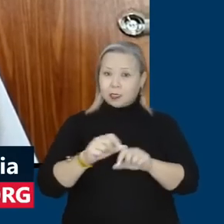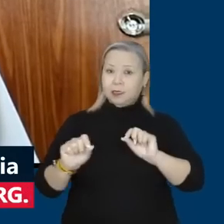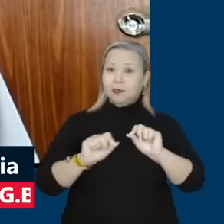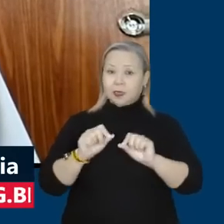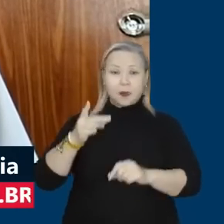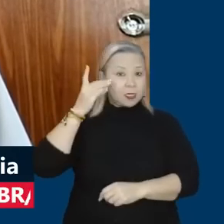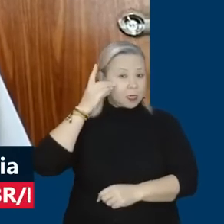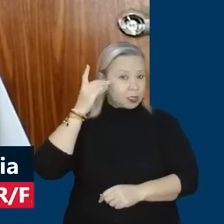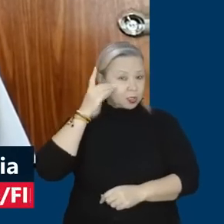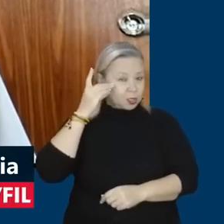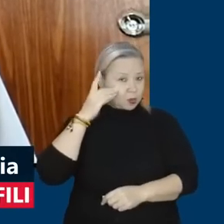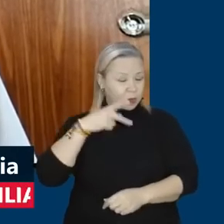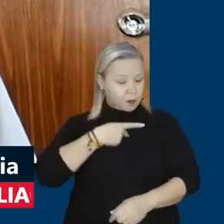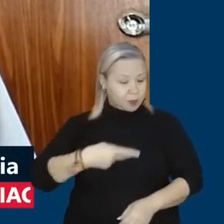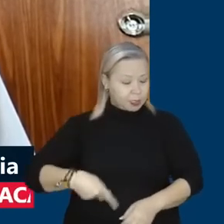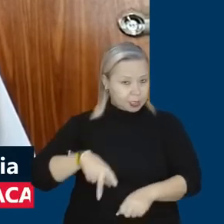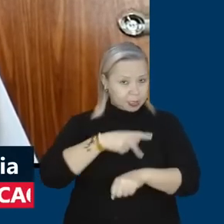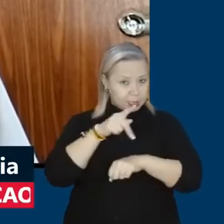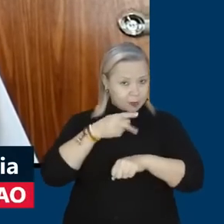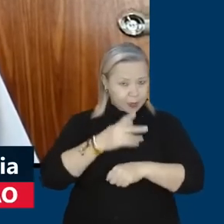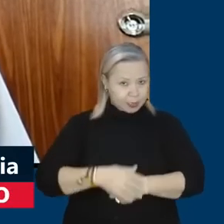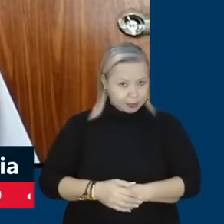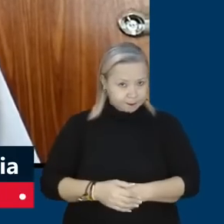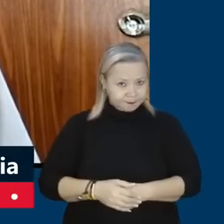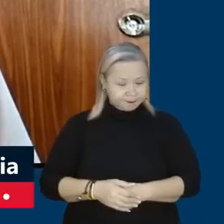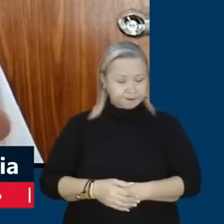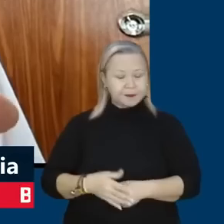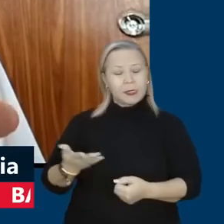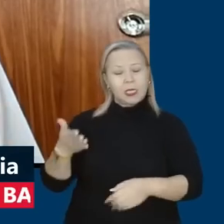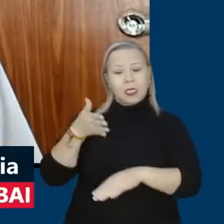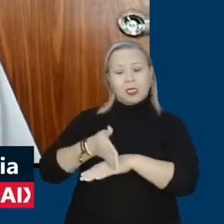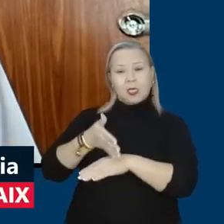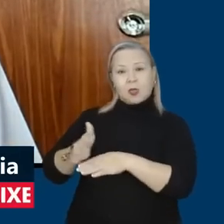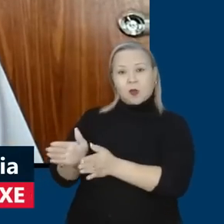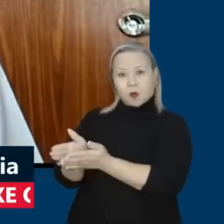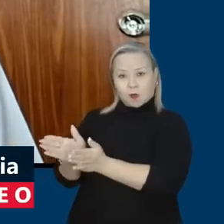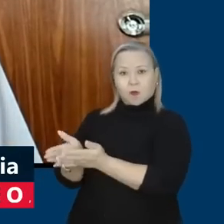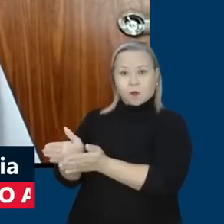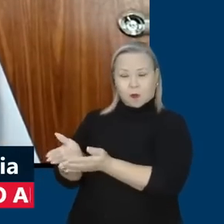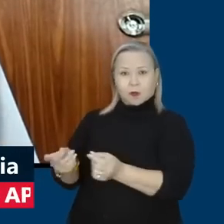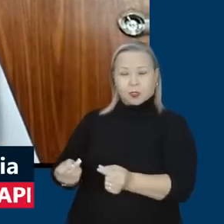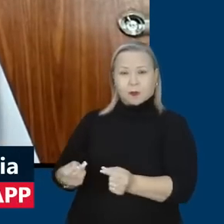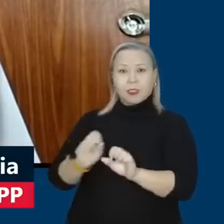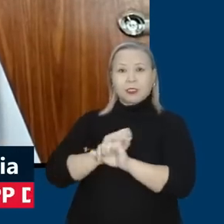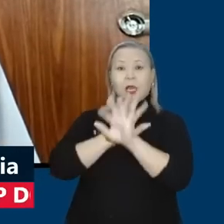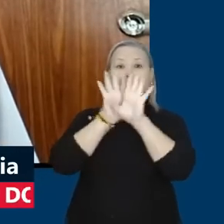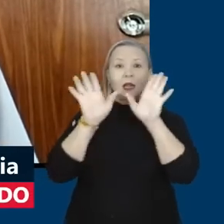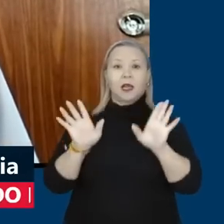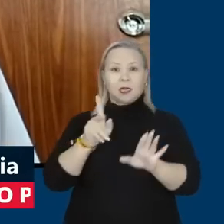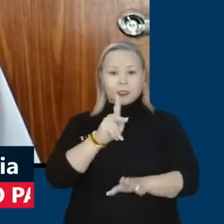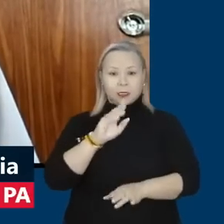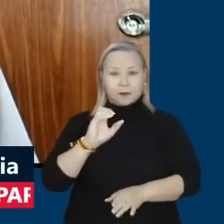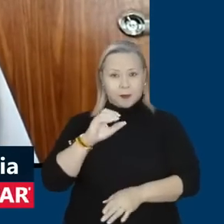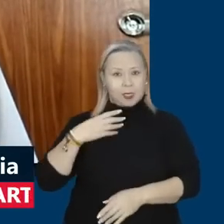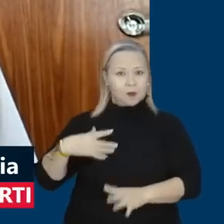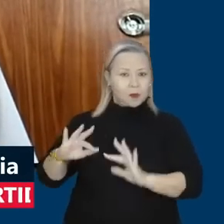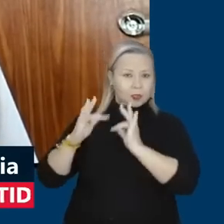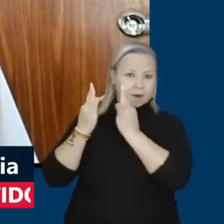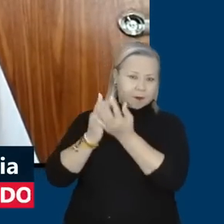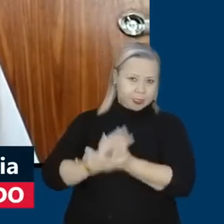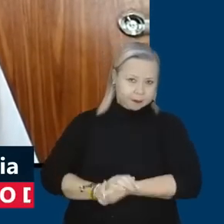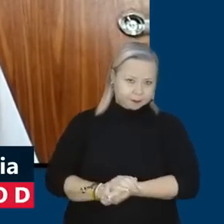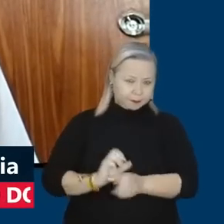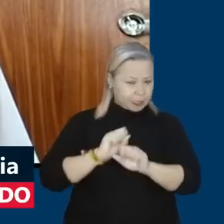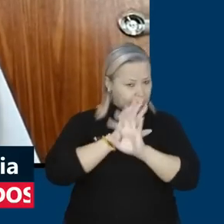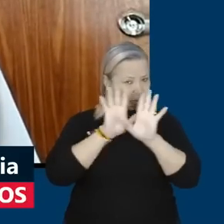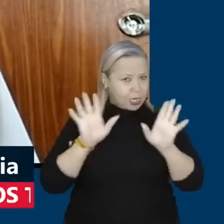país. A questão de colocar o pobre no orçamento está explícito na PEC do Bolsa Família, porque a PEC